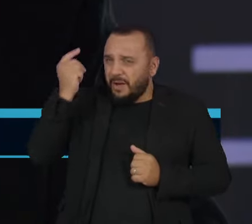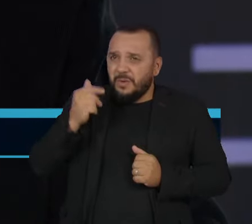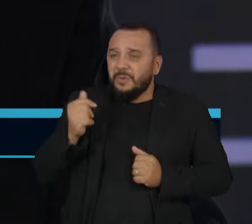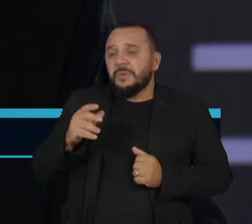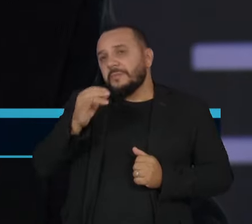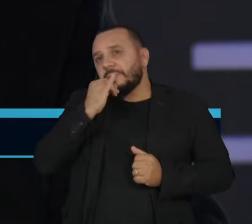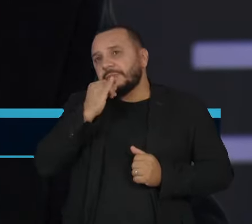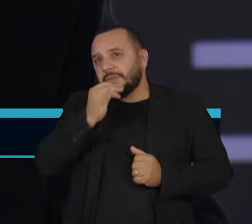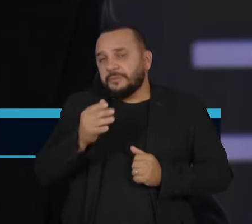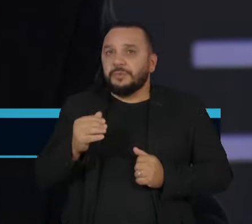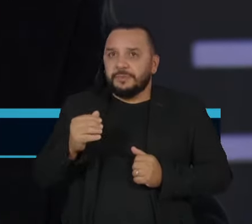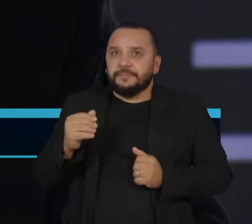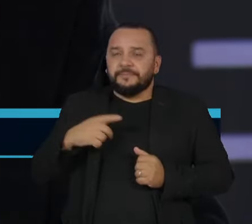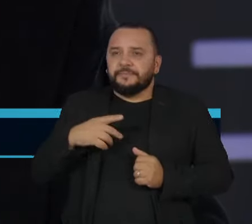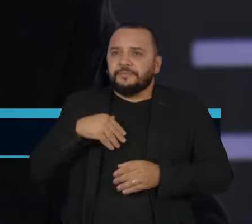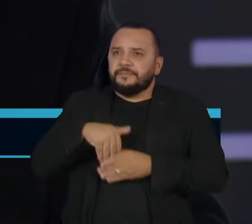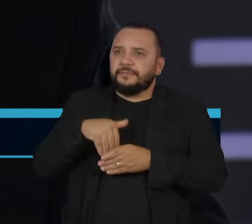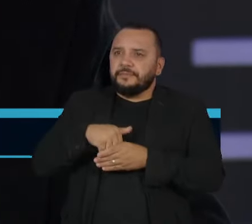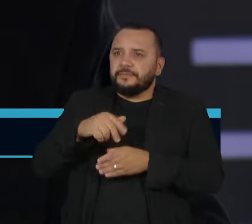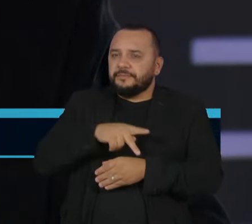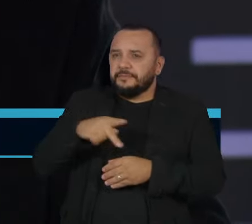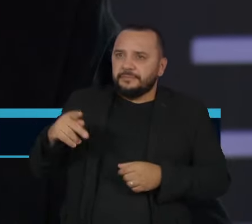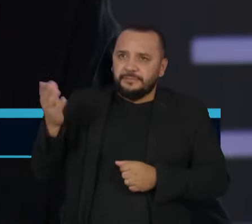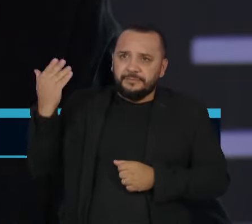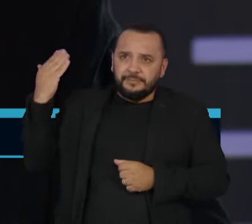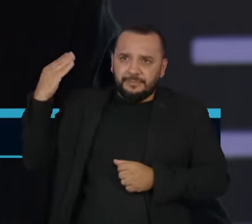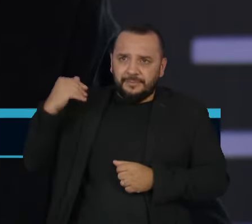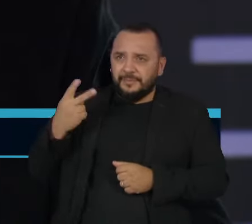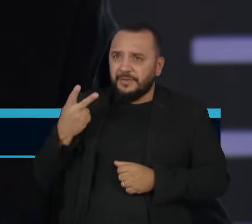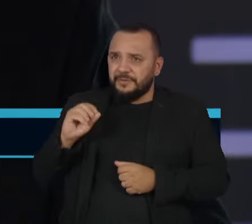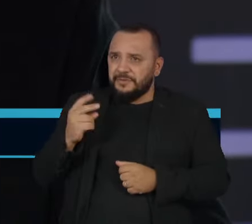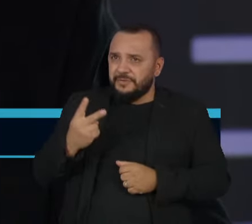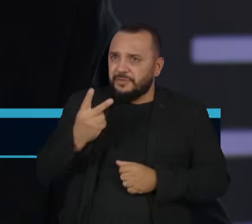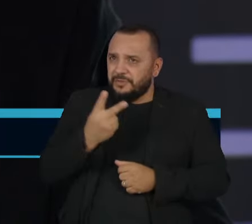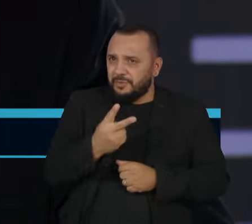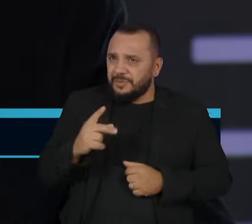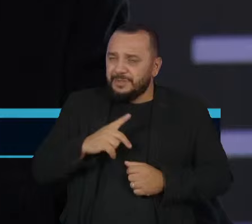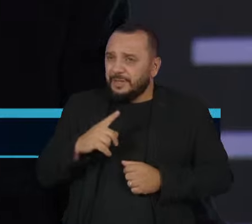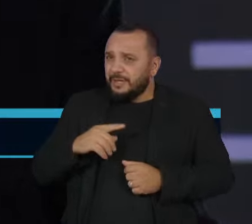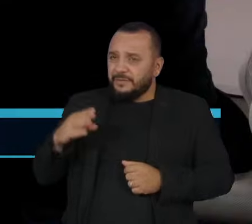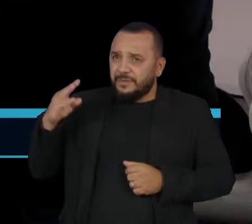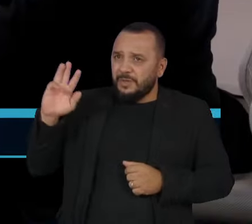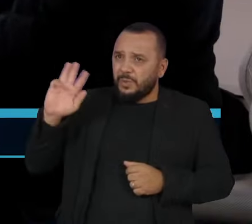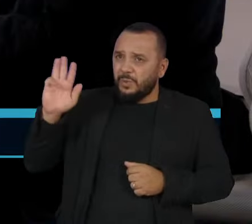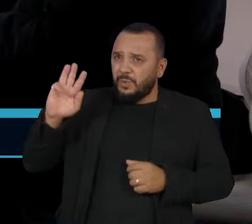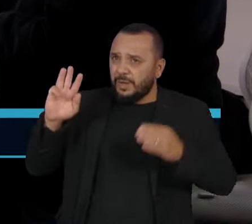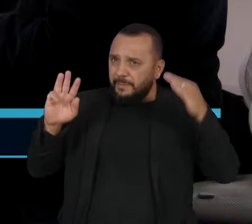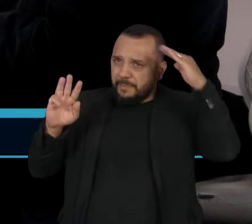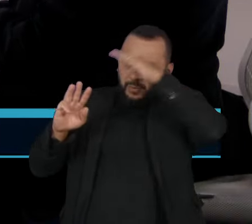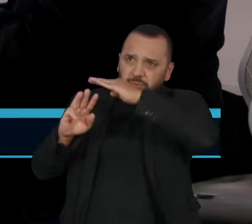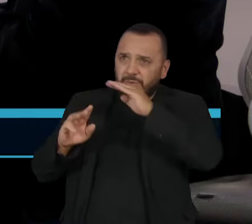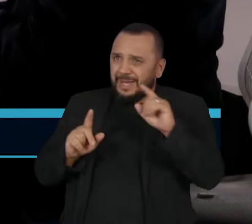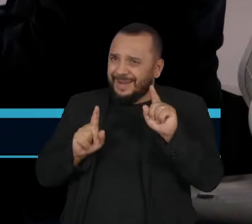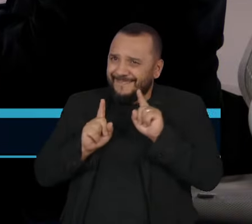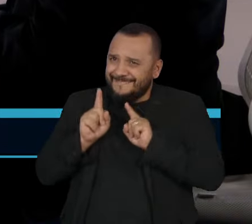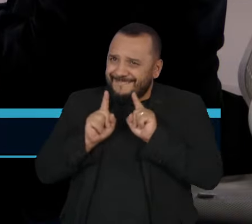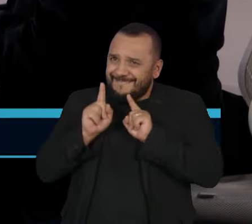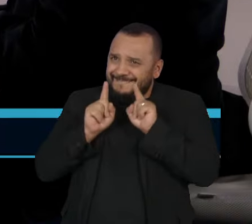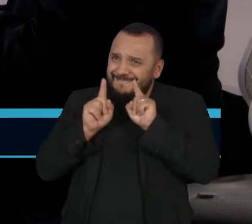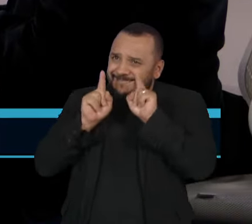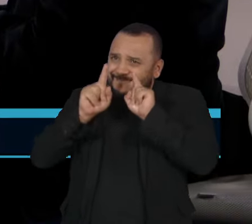por exemplo, a eleição para presidente aqui, último em 22, é um empate também, né? O que me